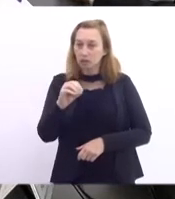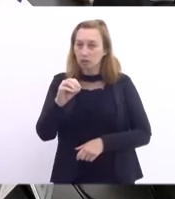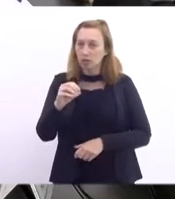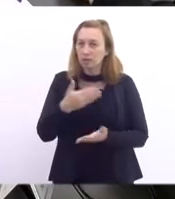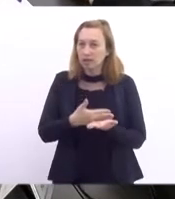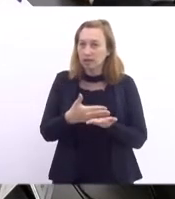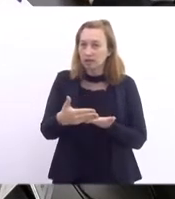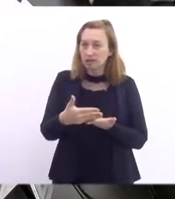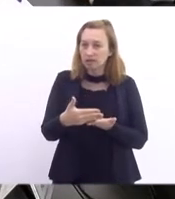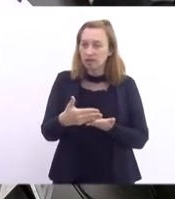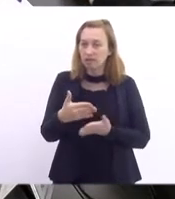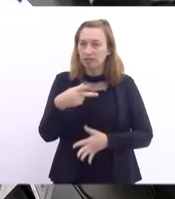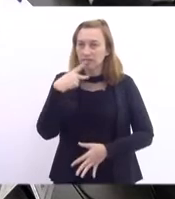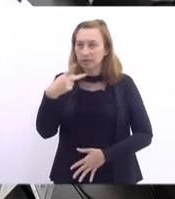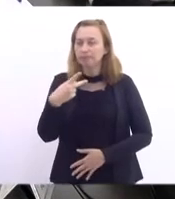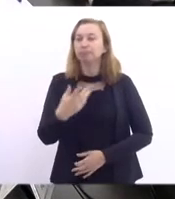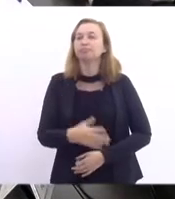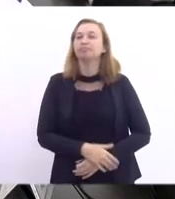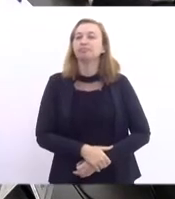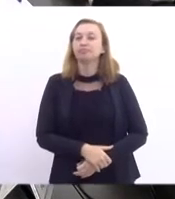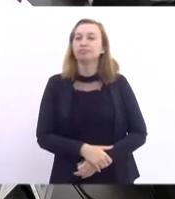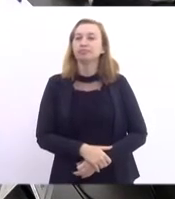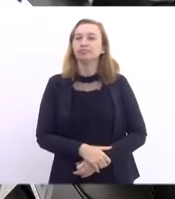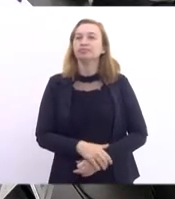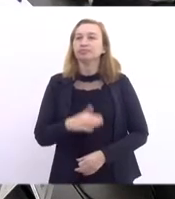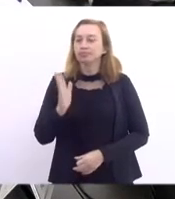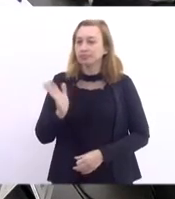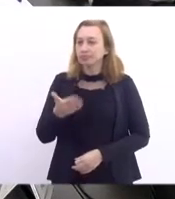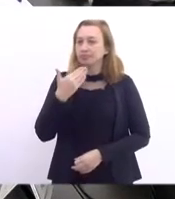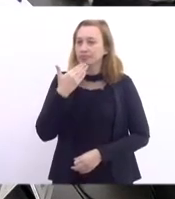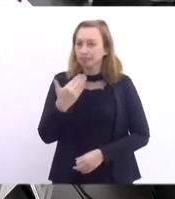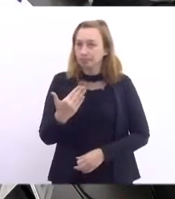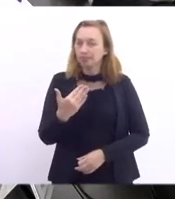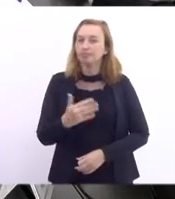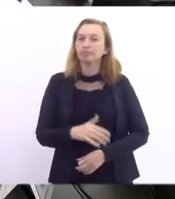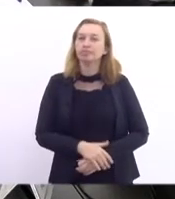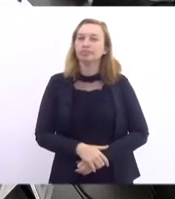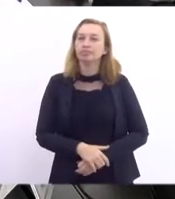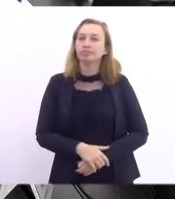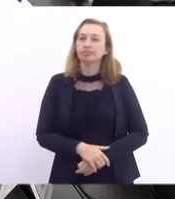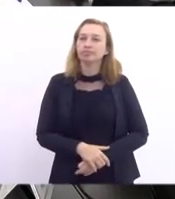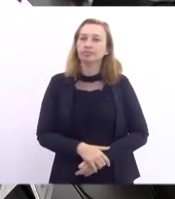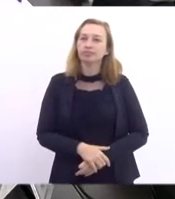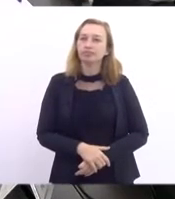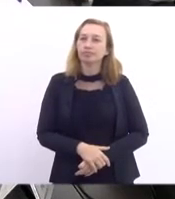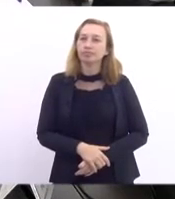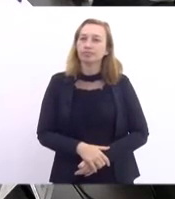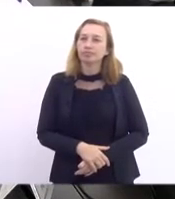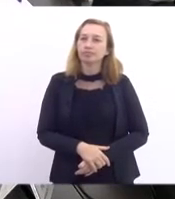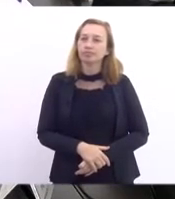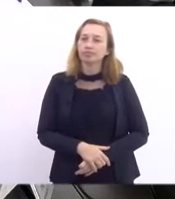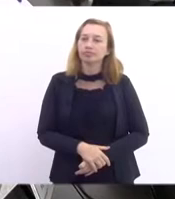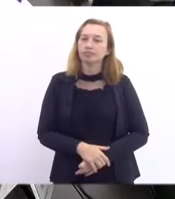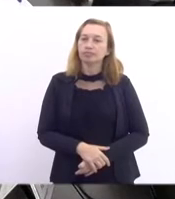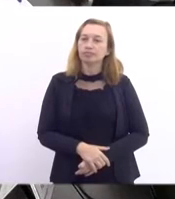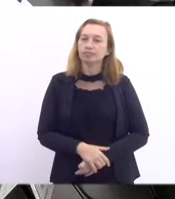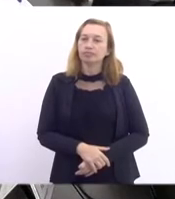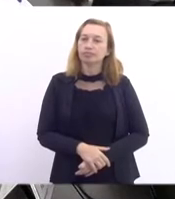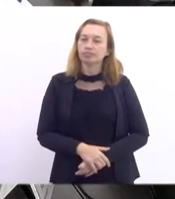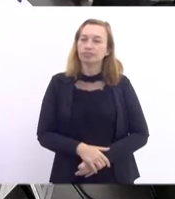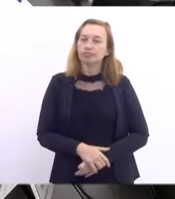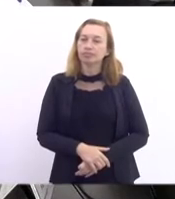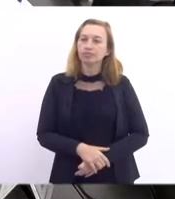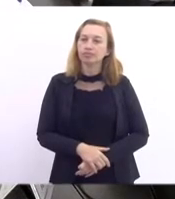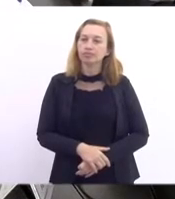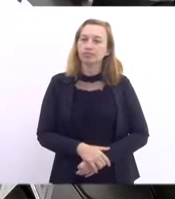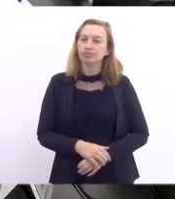na mão para dar início a preleção é e já o solicitando ao mesmo que deixa